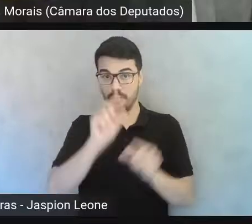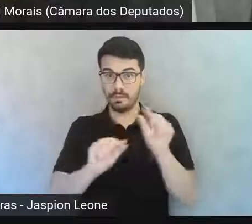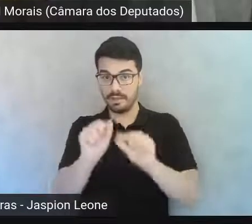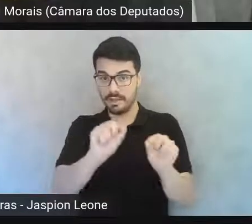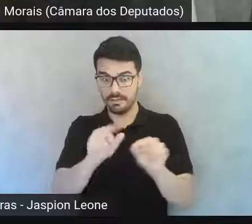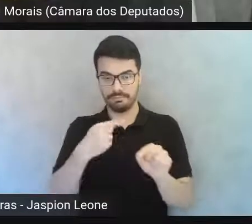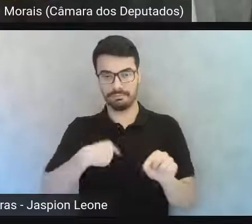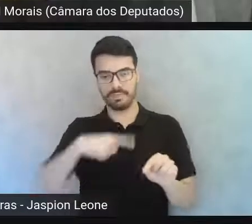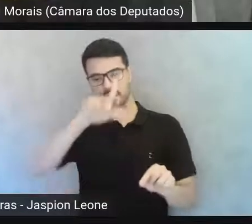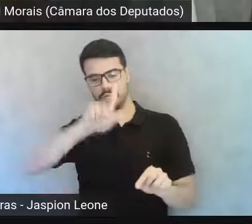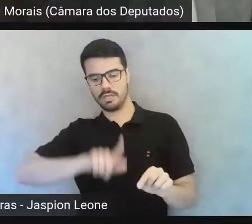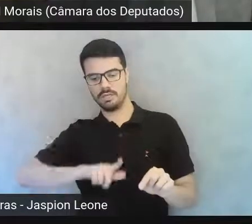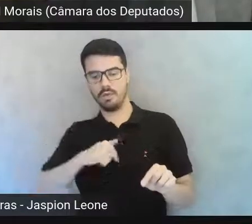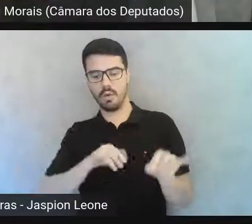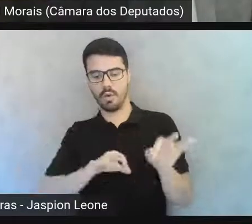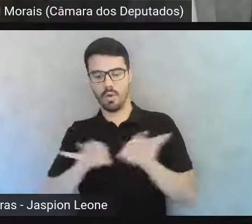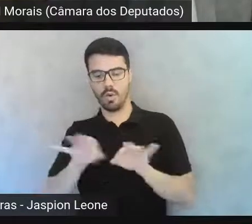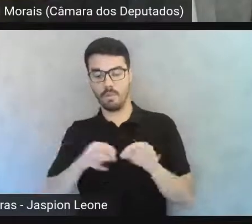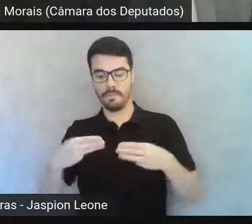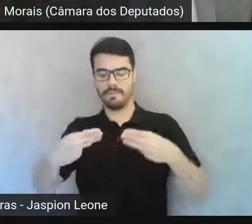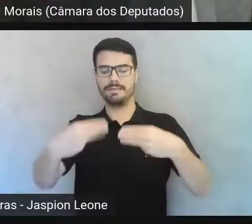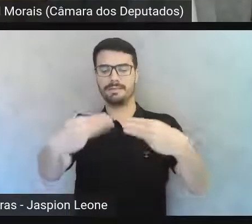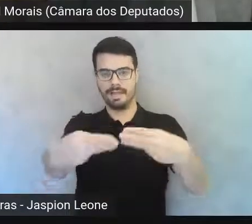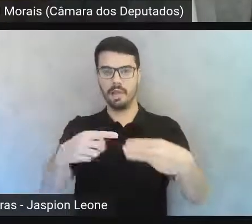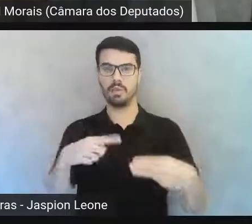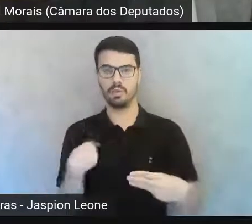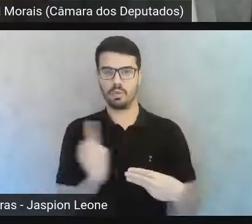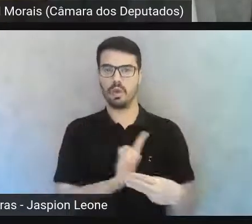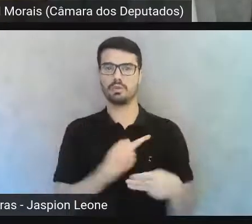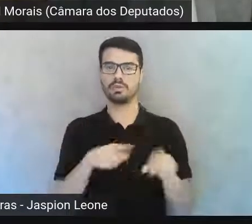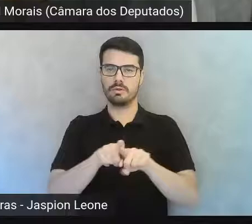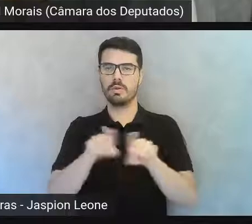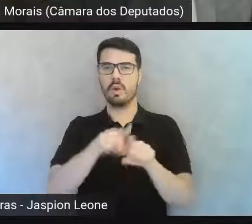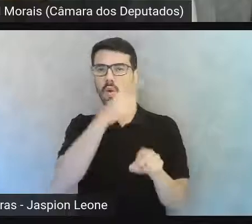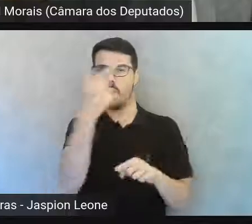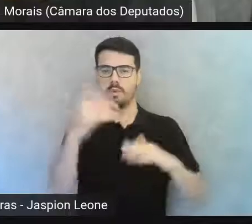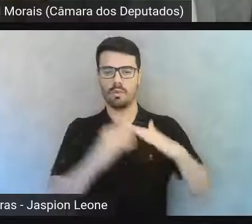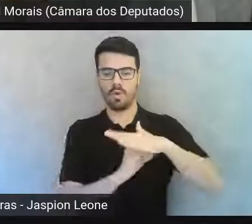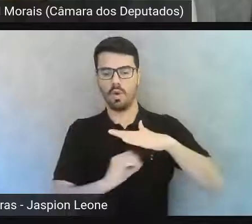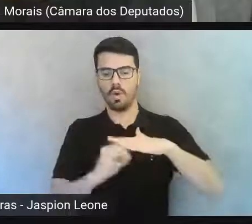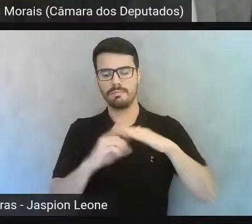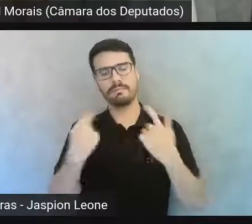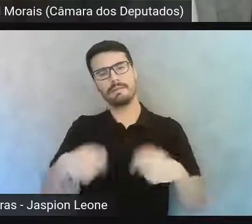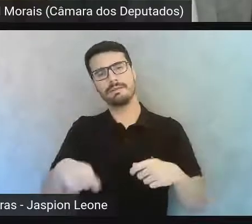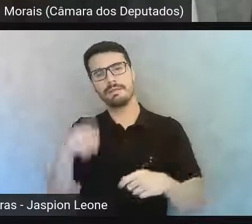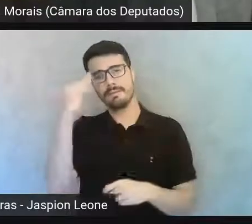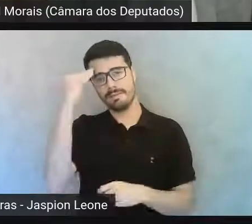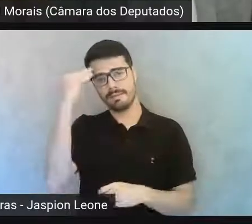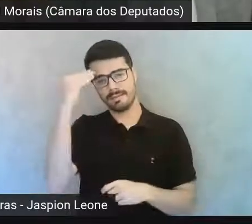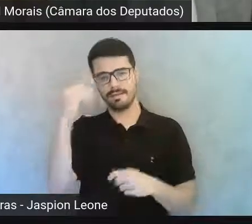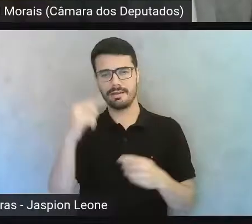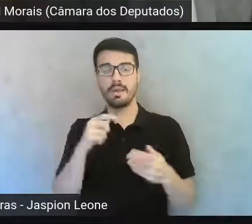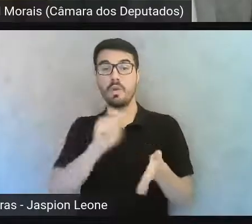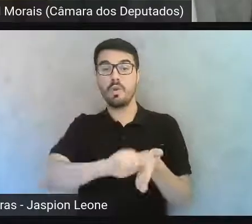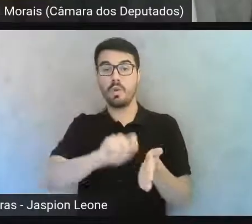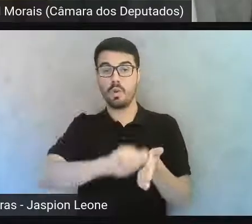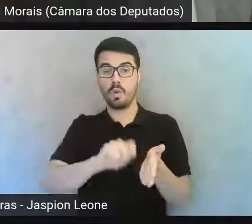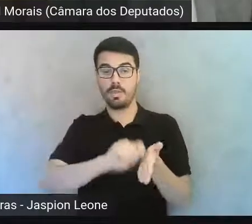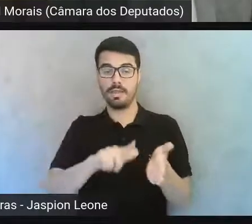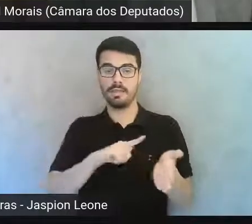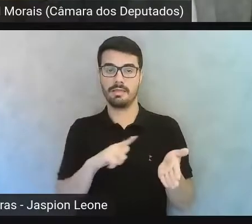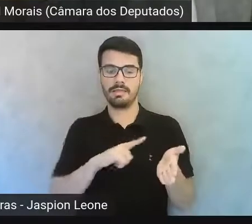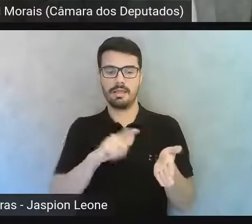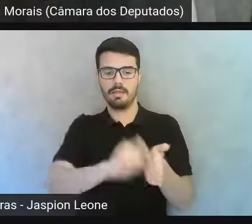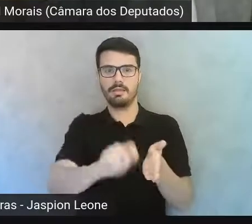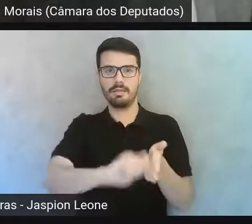foi feito pelo Ministério nosso e pelos outros órgãos, ele tinha que considerar, né? Até eu anotei aqui, eu tenho anotado